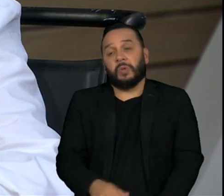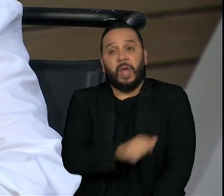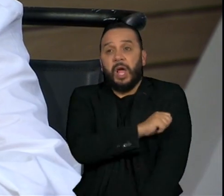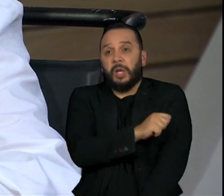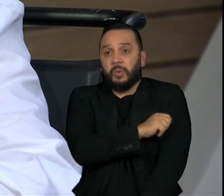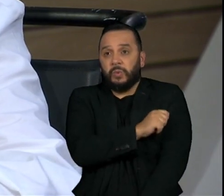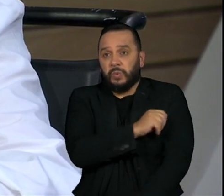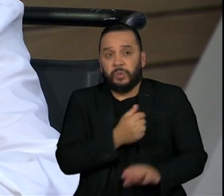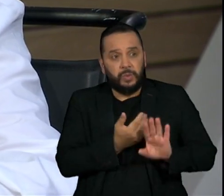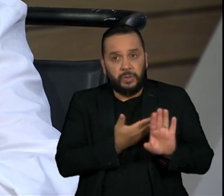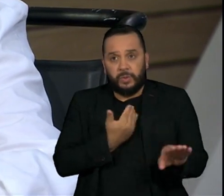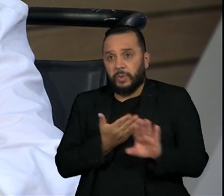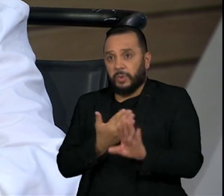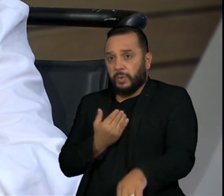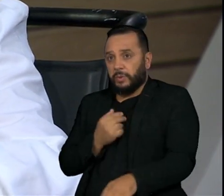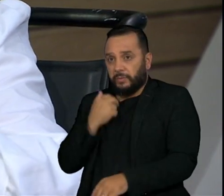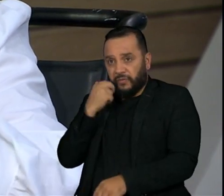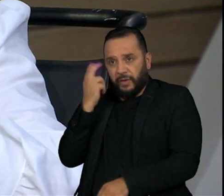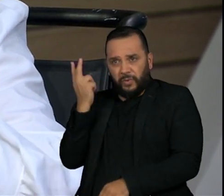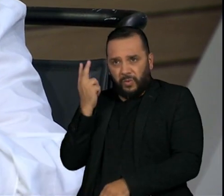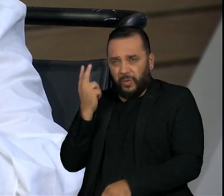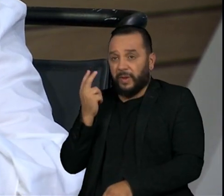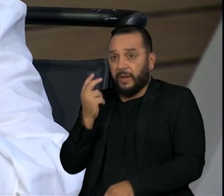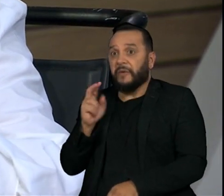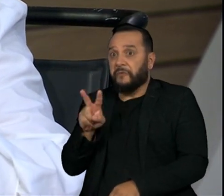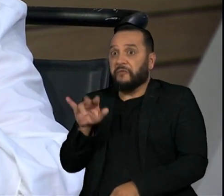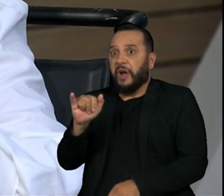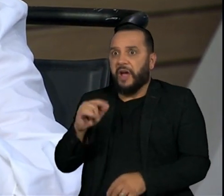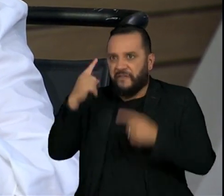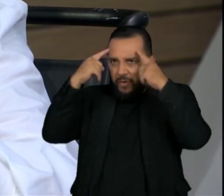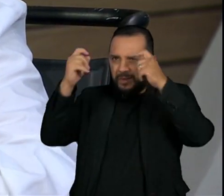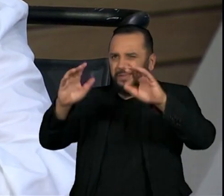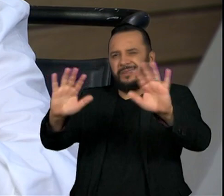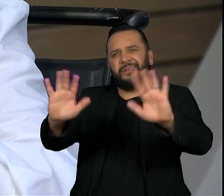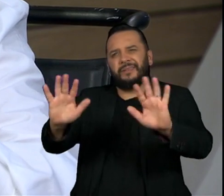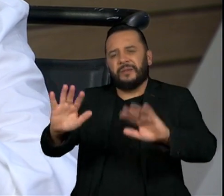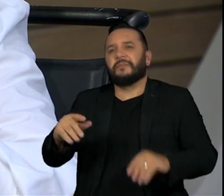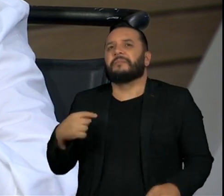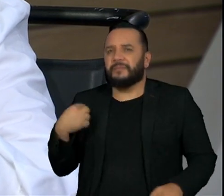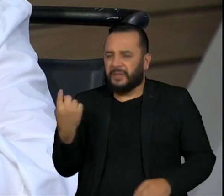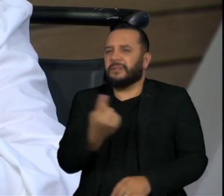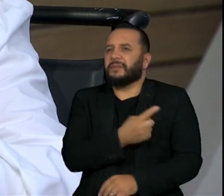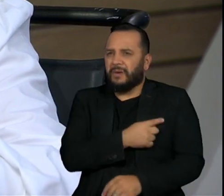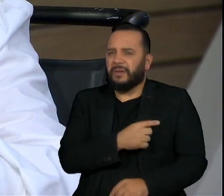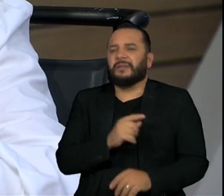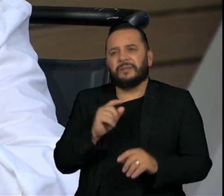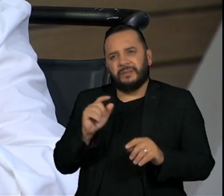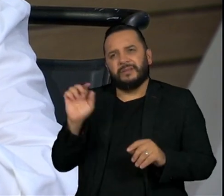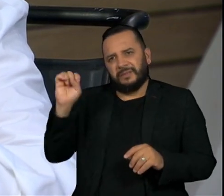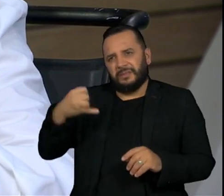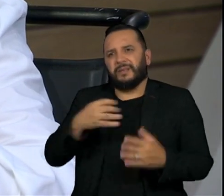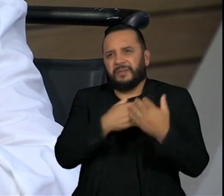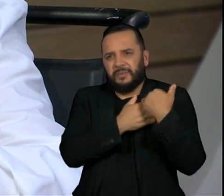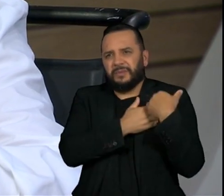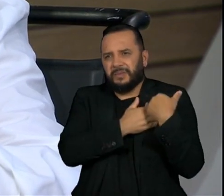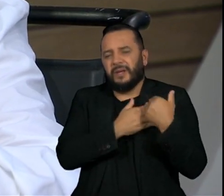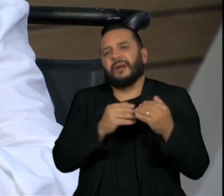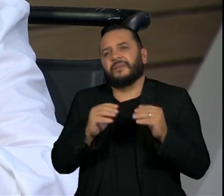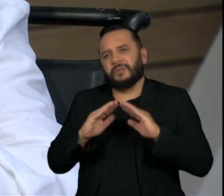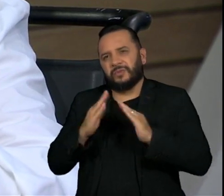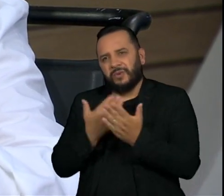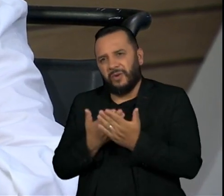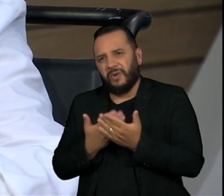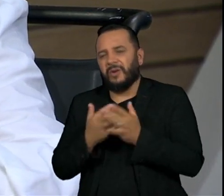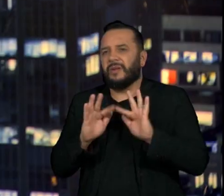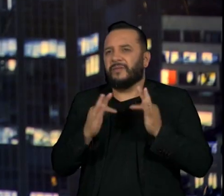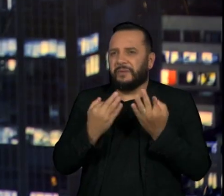é esse perfil. Né? Mas, assim, a responsabilidade é grande por todos, e não só da escola, não só da família, mas da saúde,